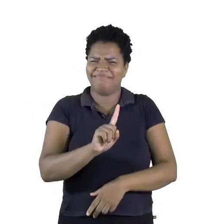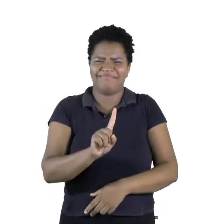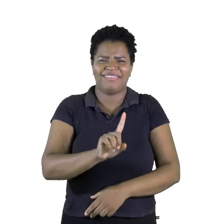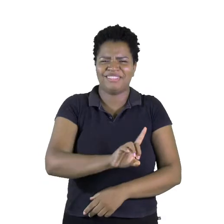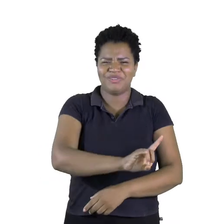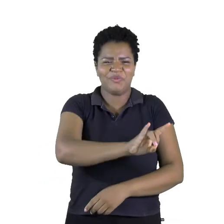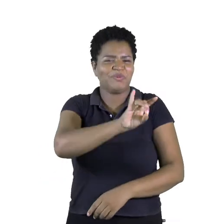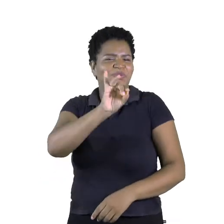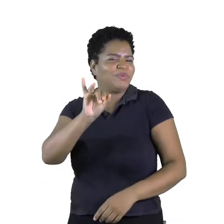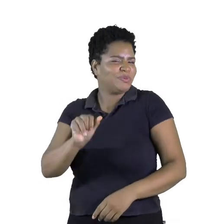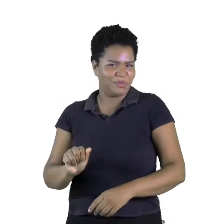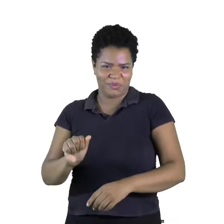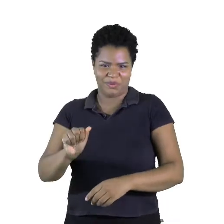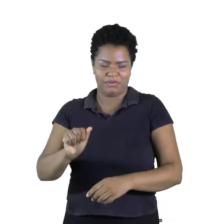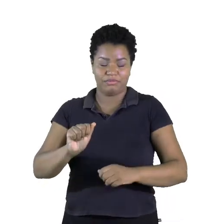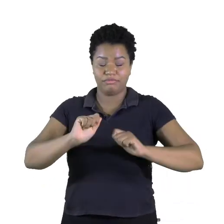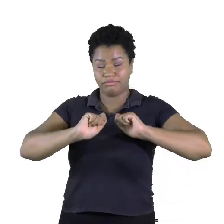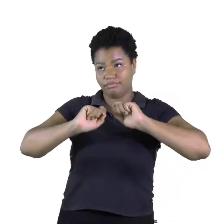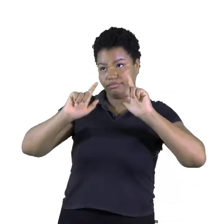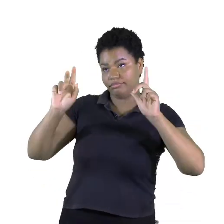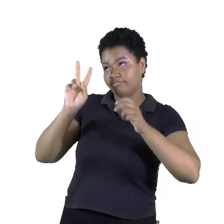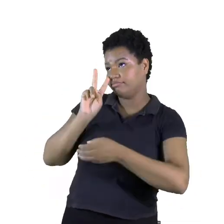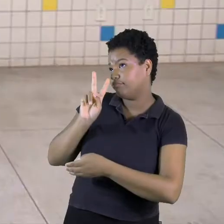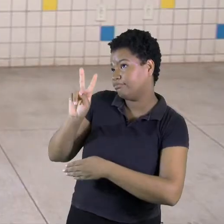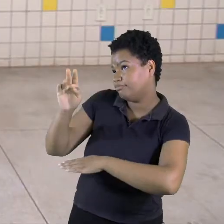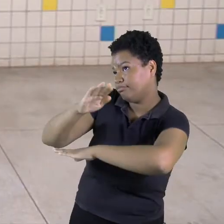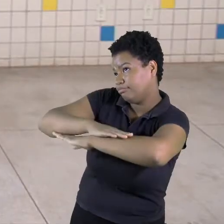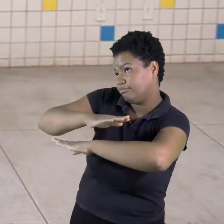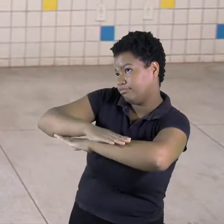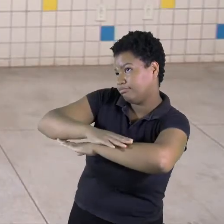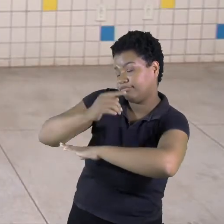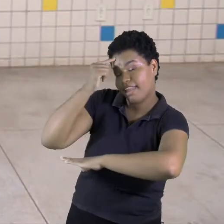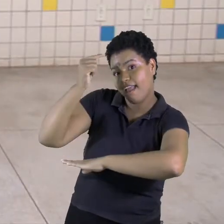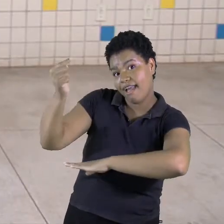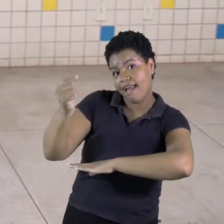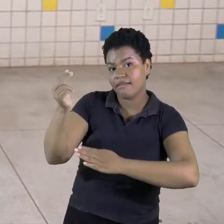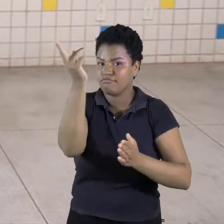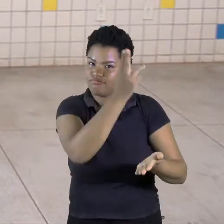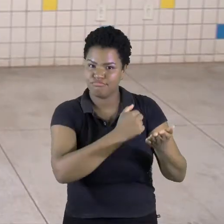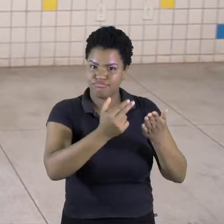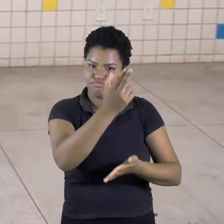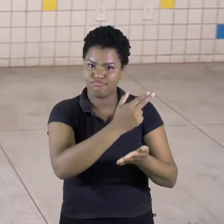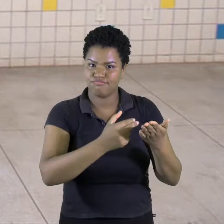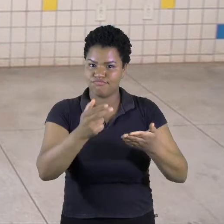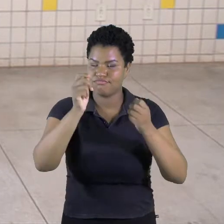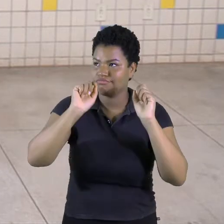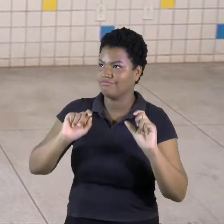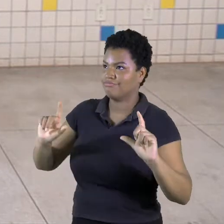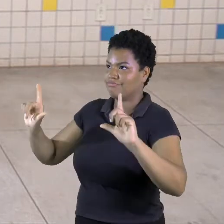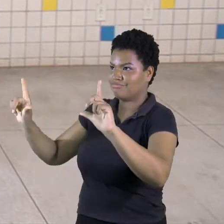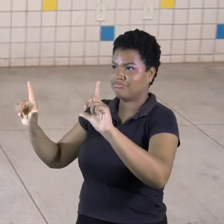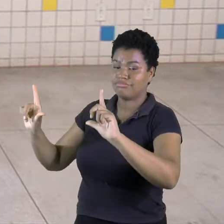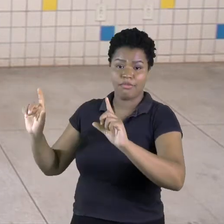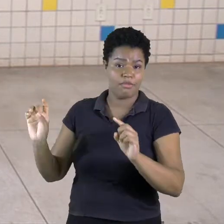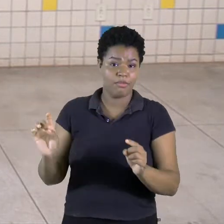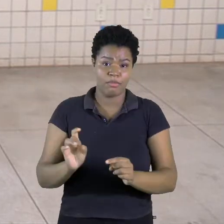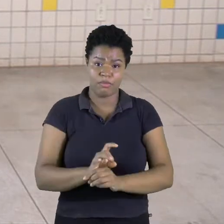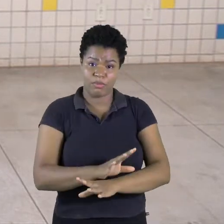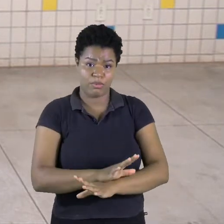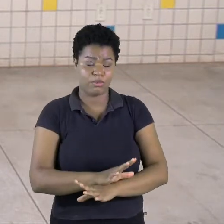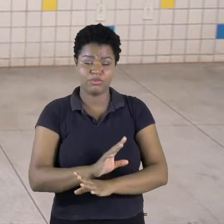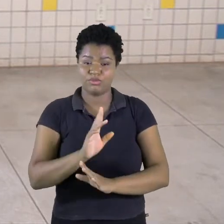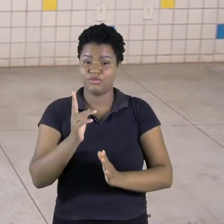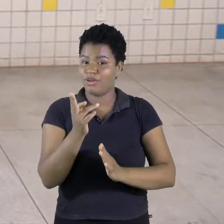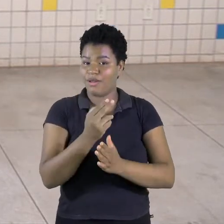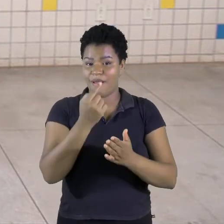um dia. Ela acorda, olha pela janela, tem a ideia, já pinta o quadro, faz a janela e consegue ter a imagem